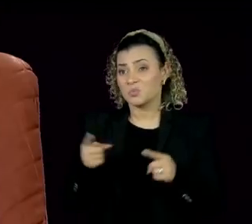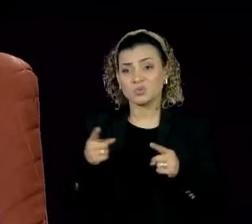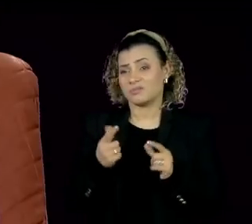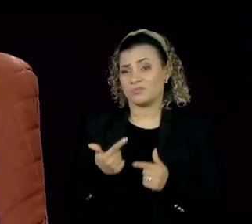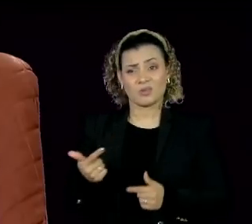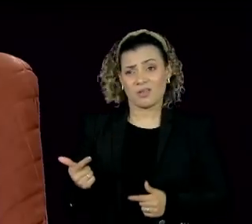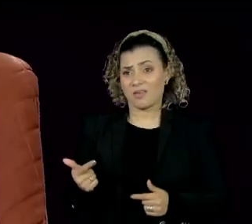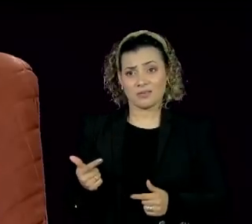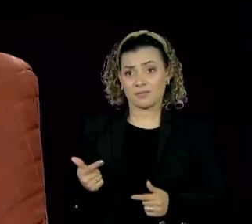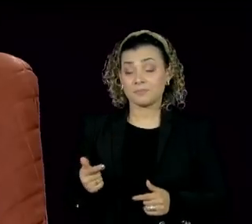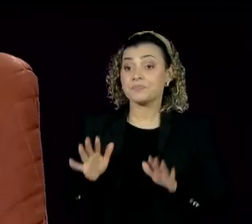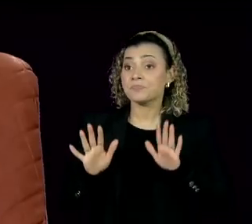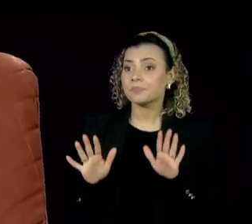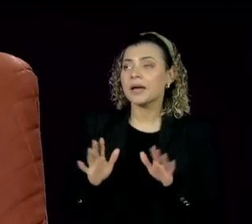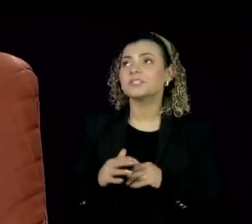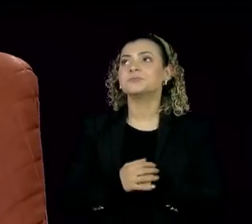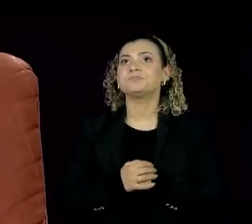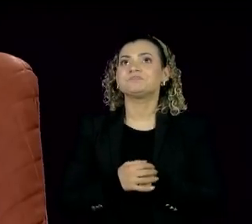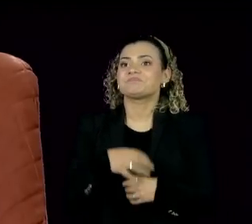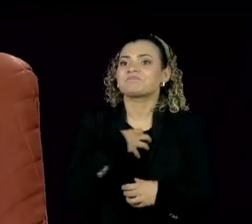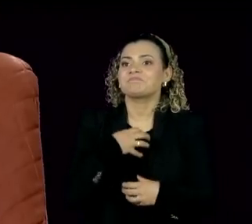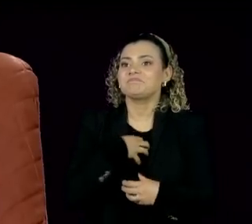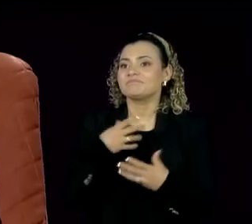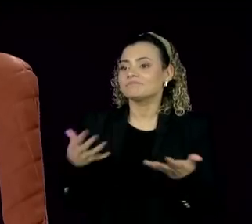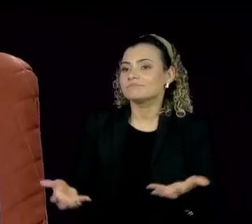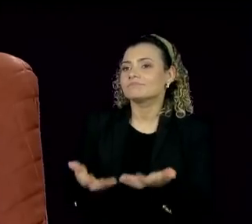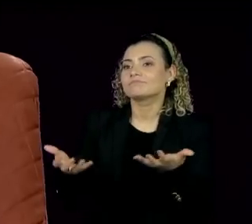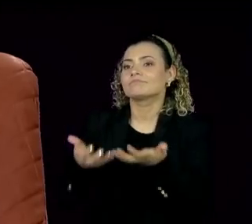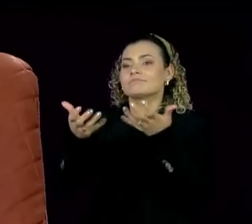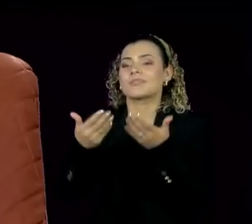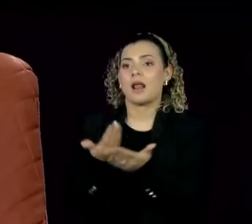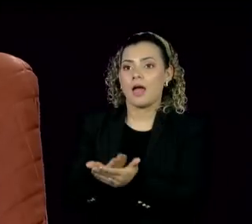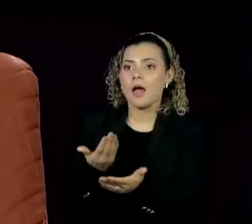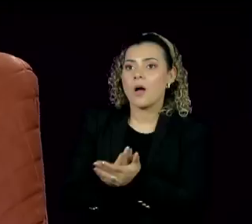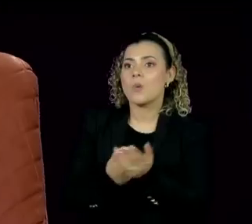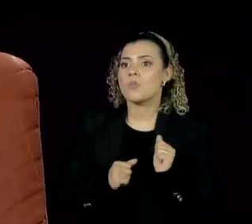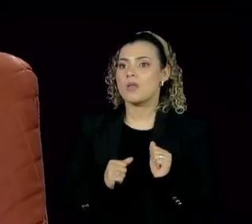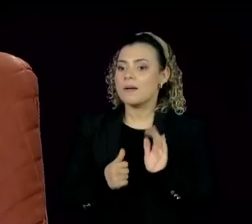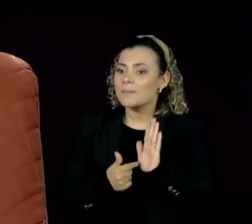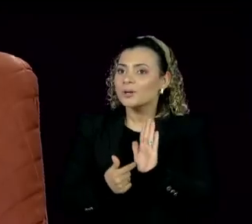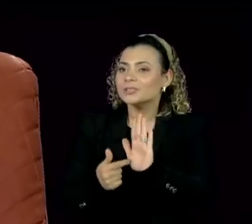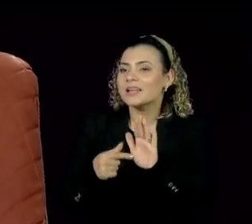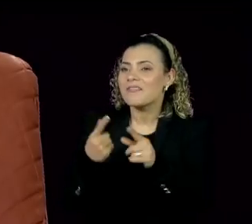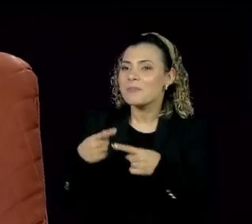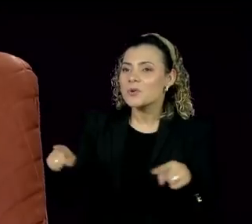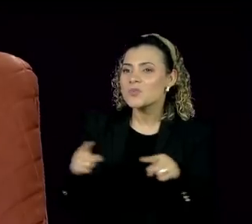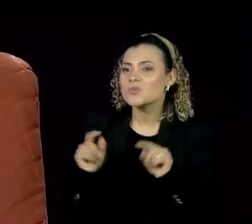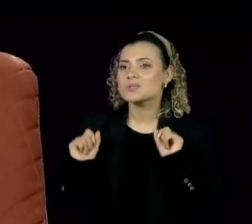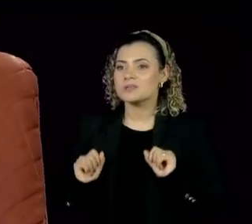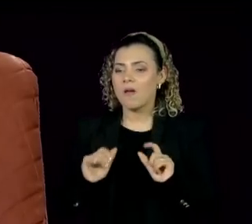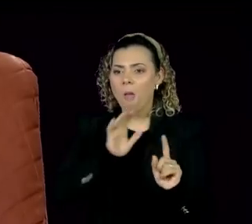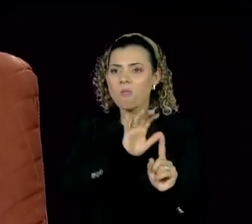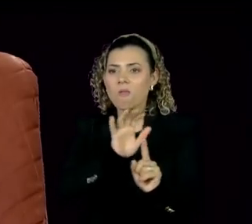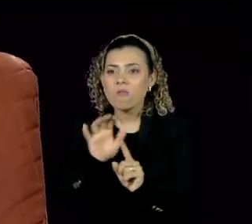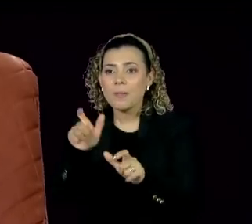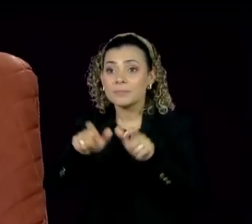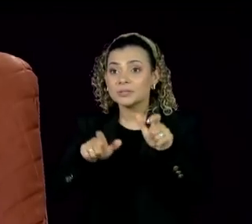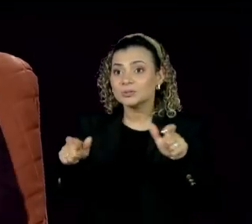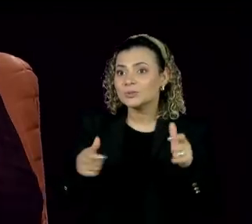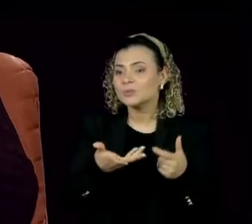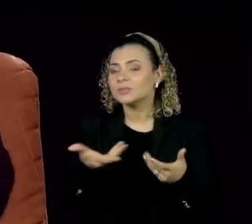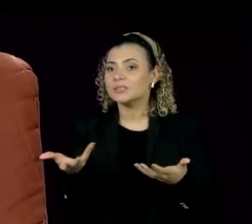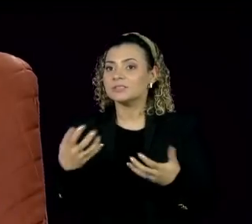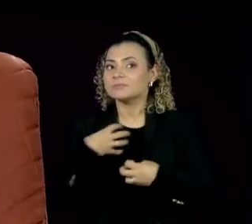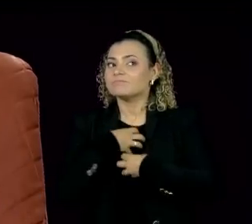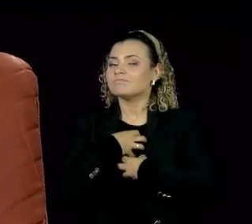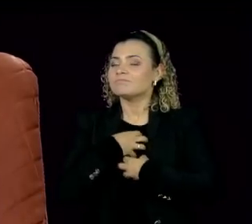música, mas o jeito com que ela dava aula, o jeito com que ela trazia a música para a vida das pessoas, né,